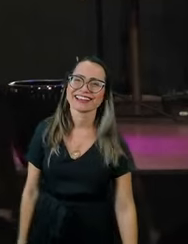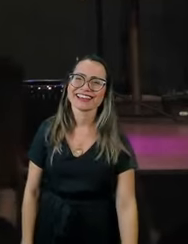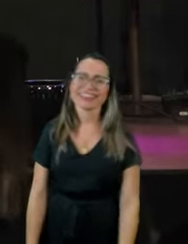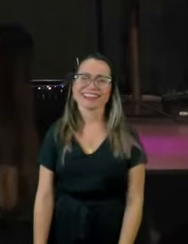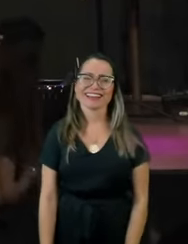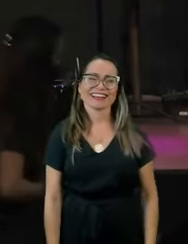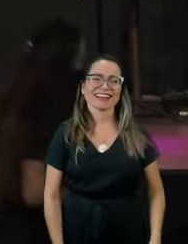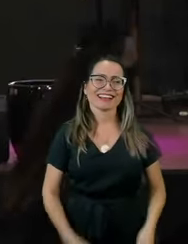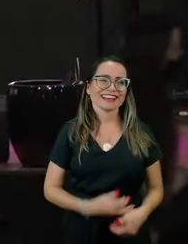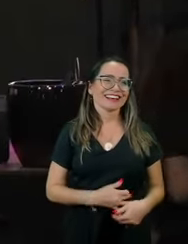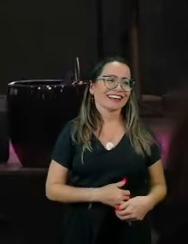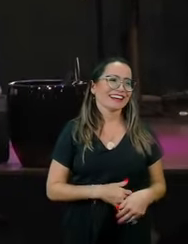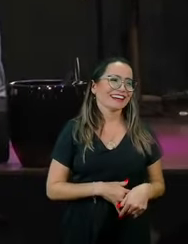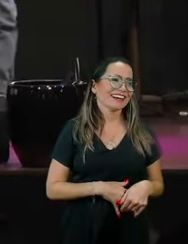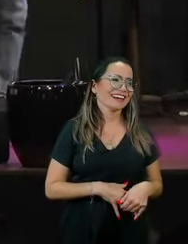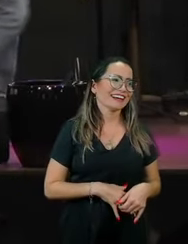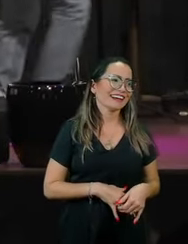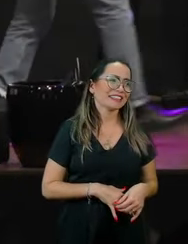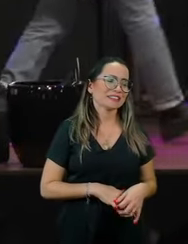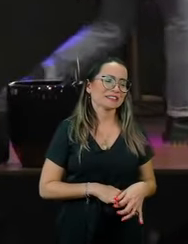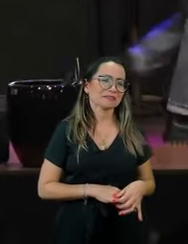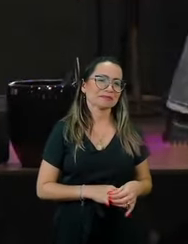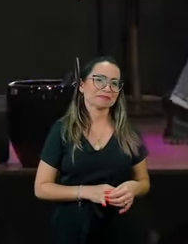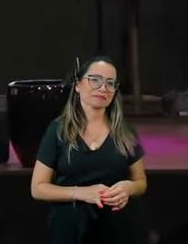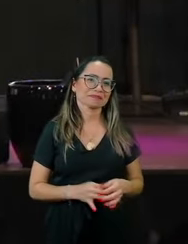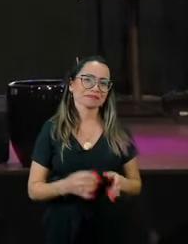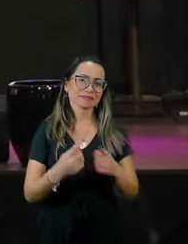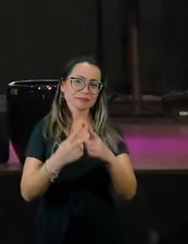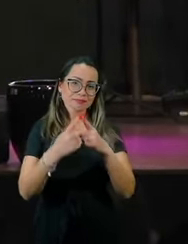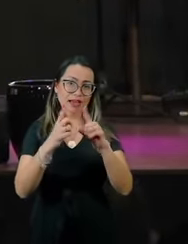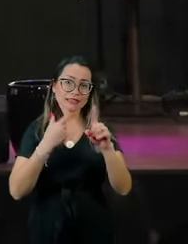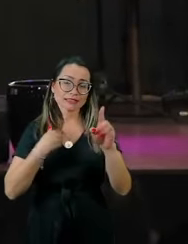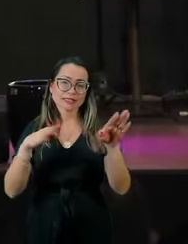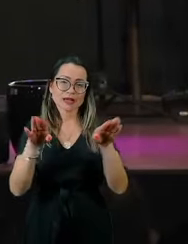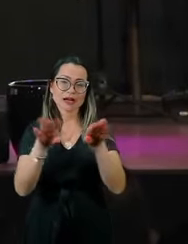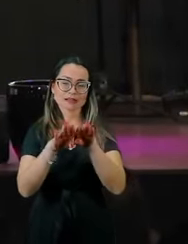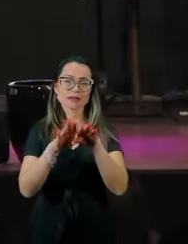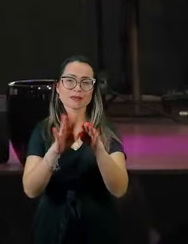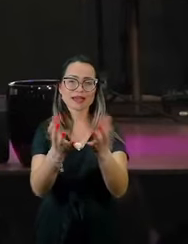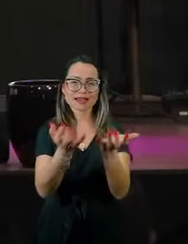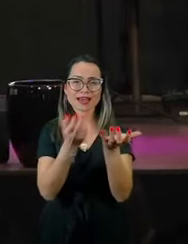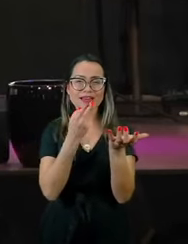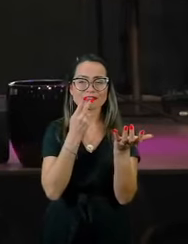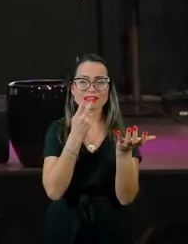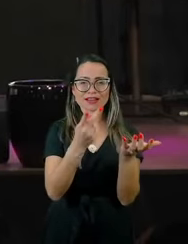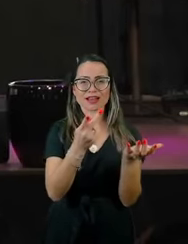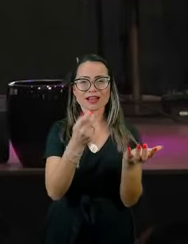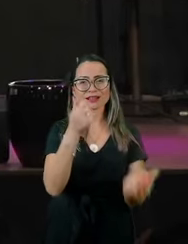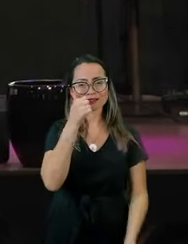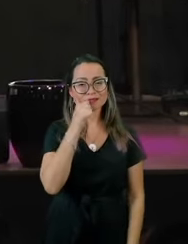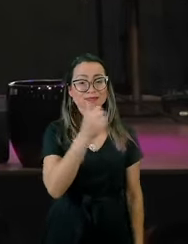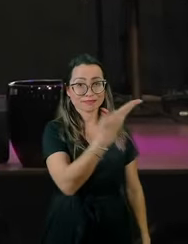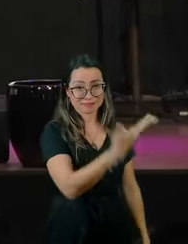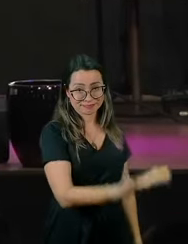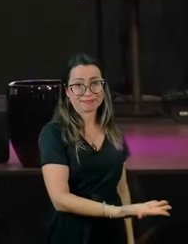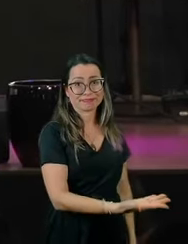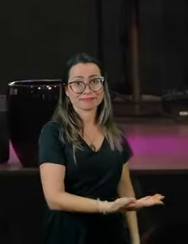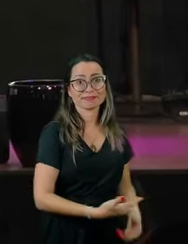Isso. Mas eu também quero falar dessas mulheres aqui.